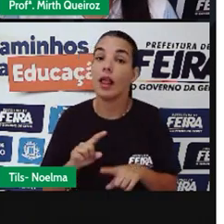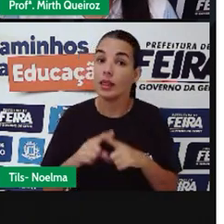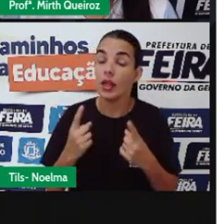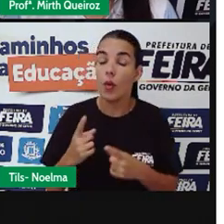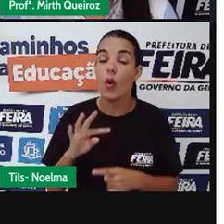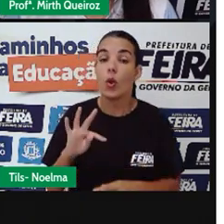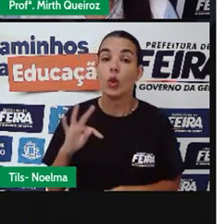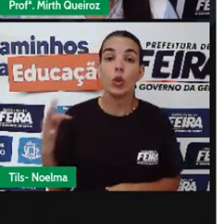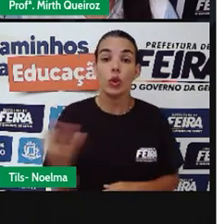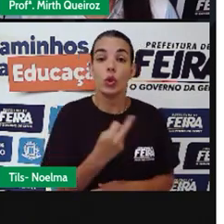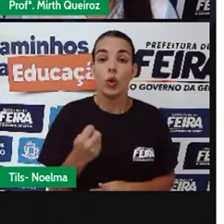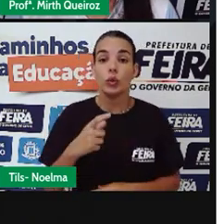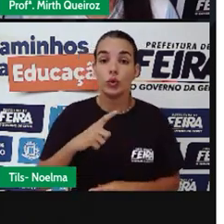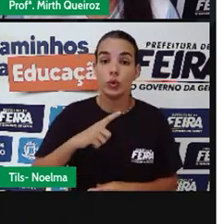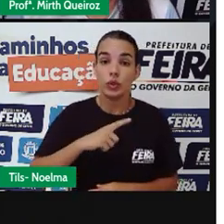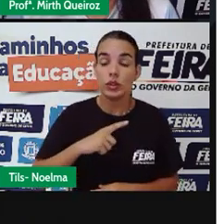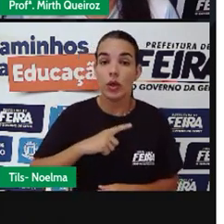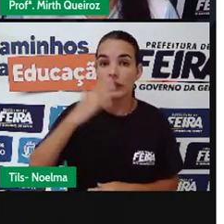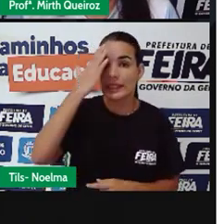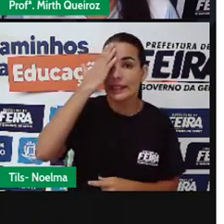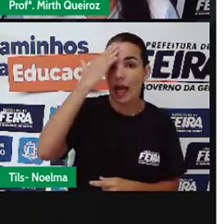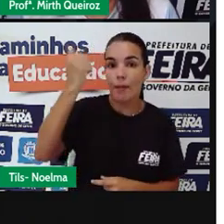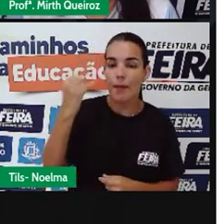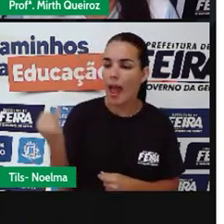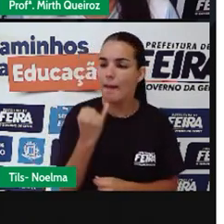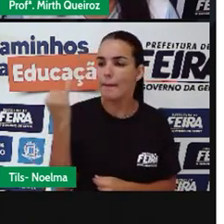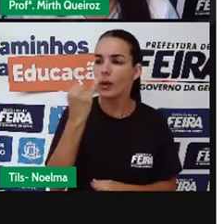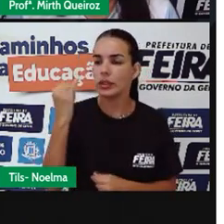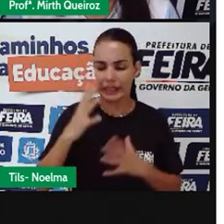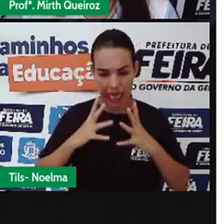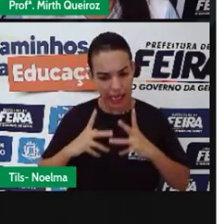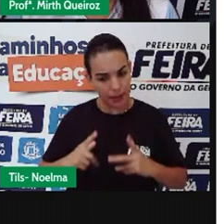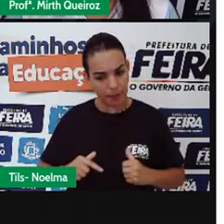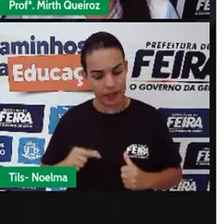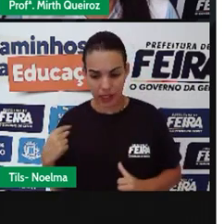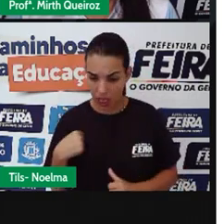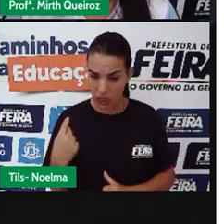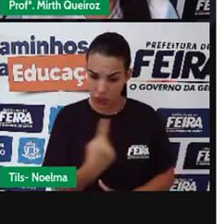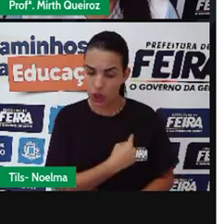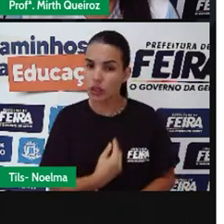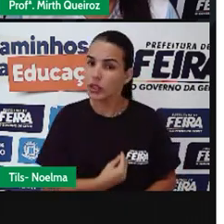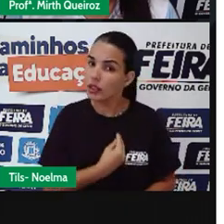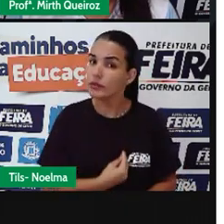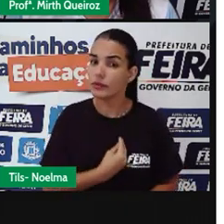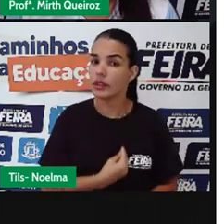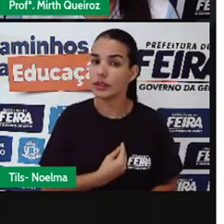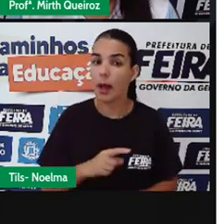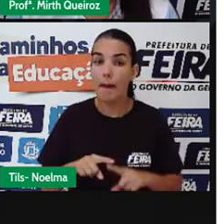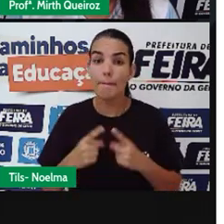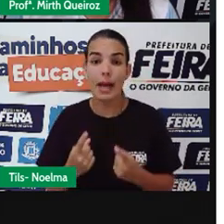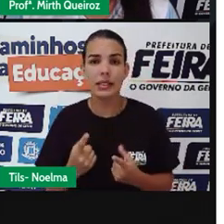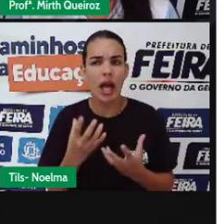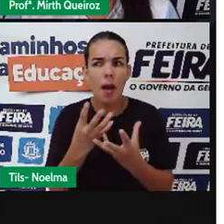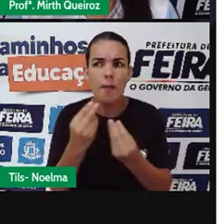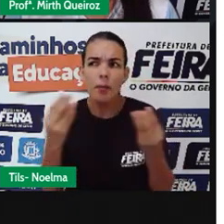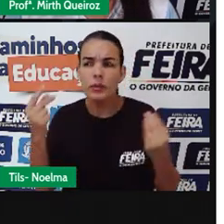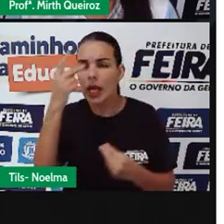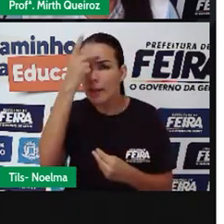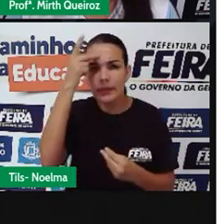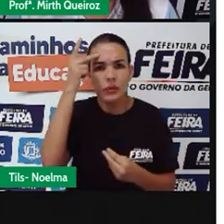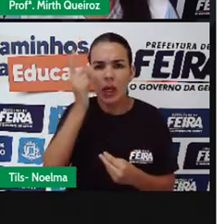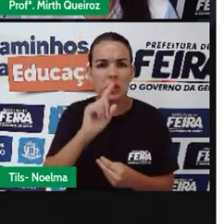a todos nós sabemos da importância da higiene nas nossas vidas porém o que muita gente não dá conta